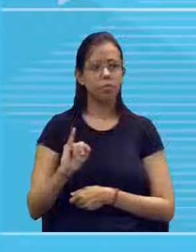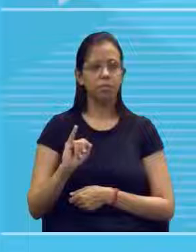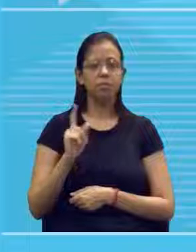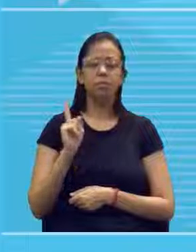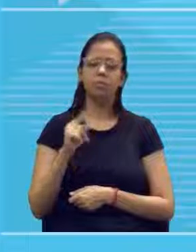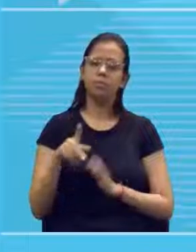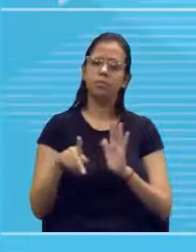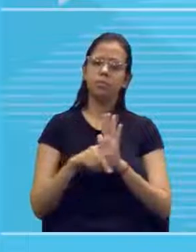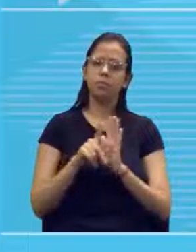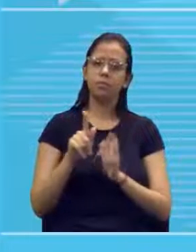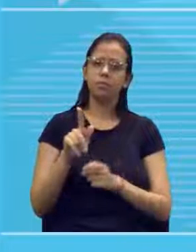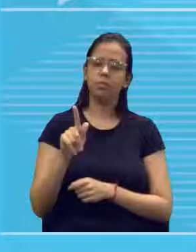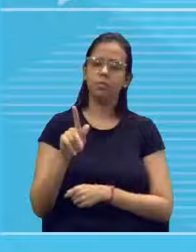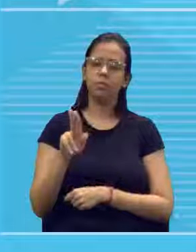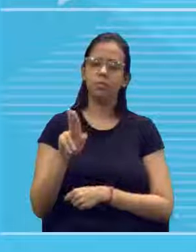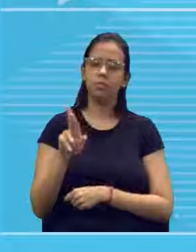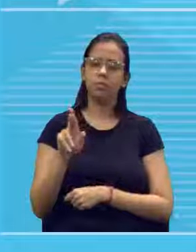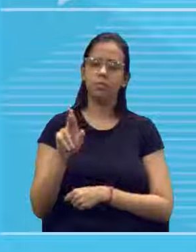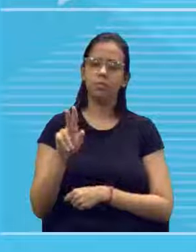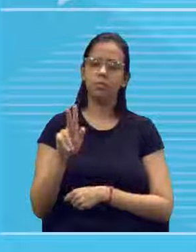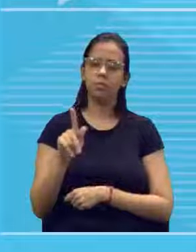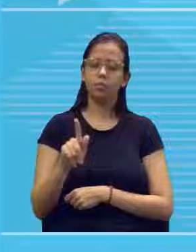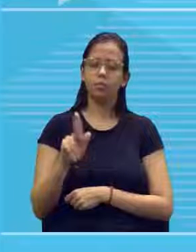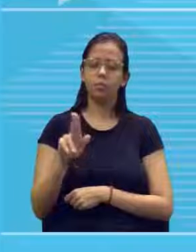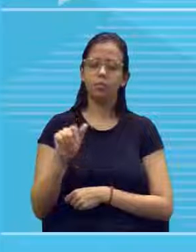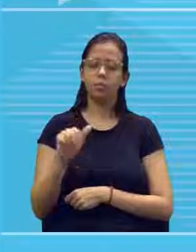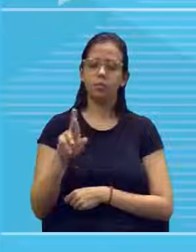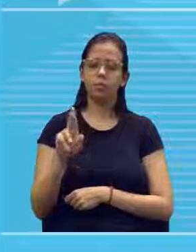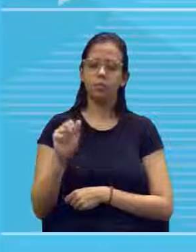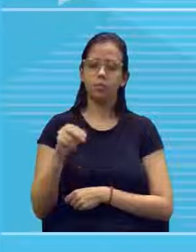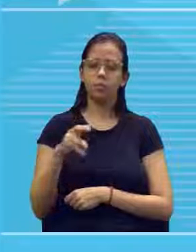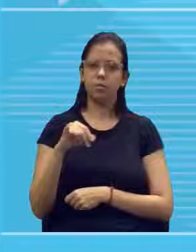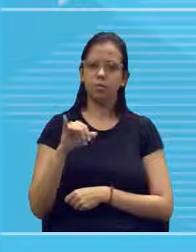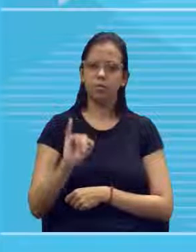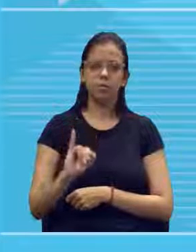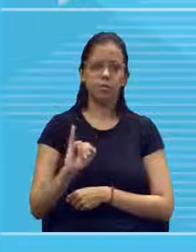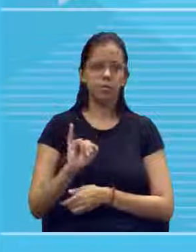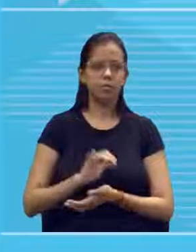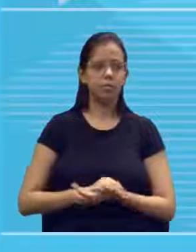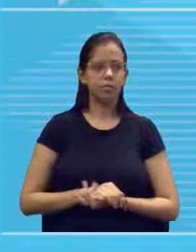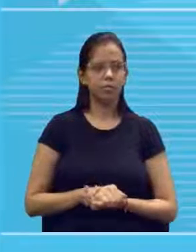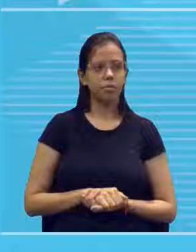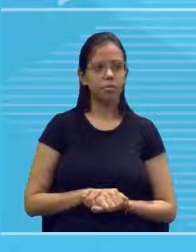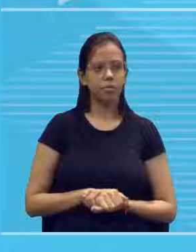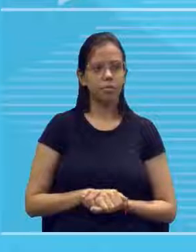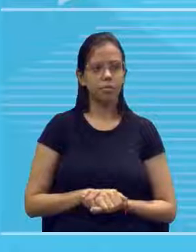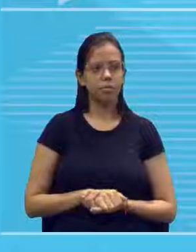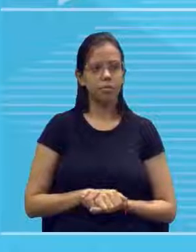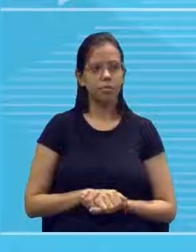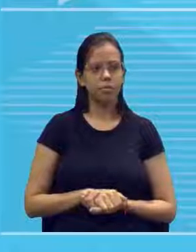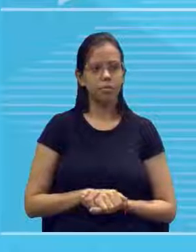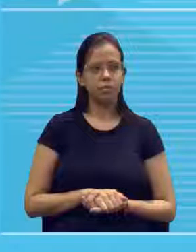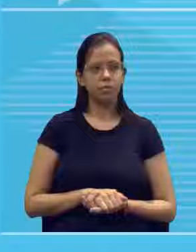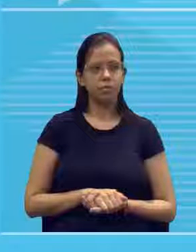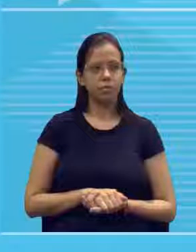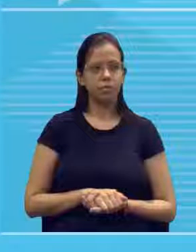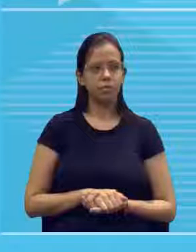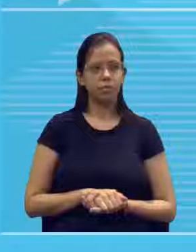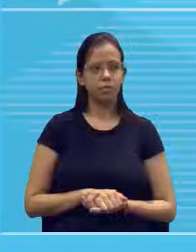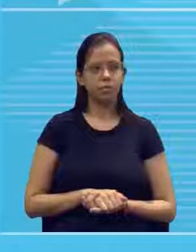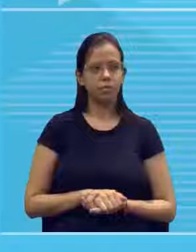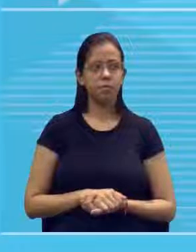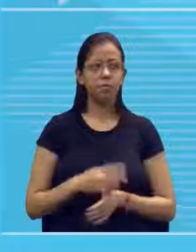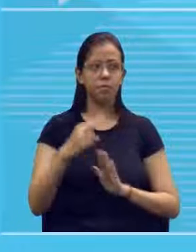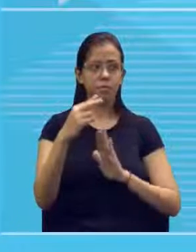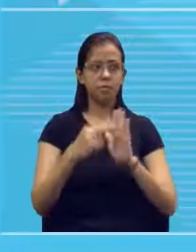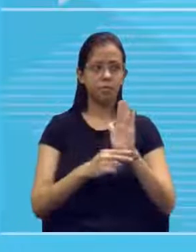em Guarani Olha aí Aprenda uma palavra em Guarani Tap manta ela era conhecida principalmente